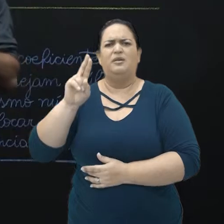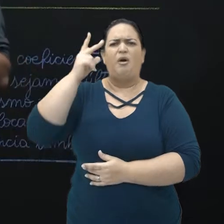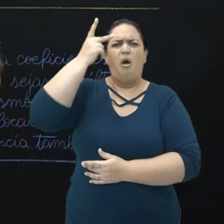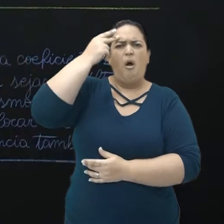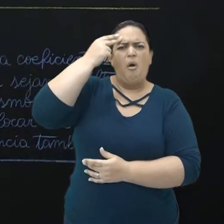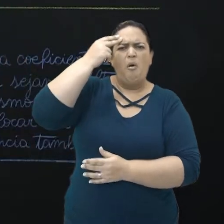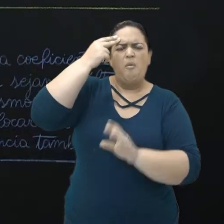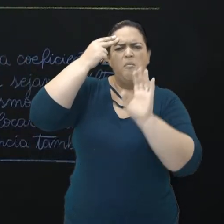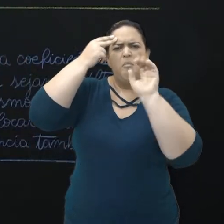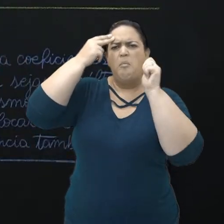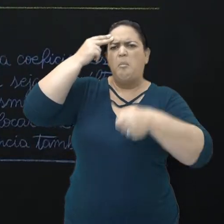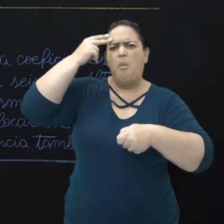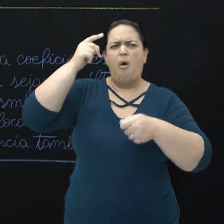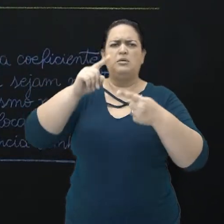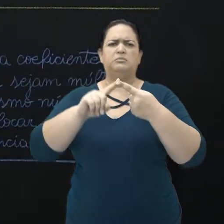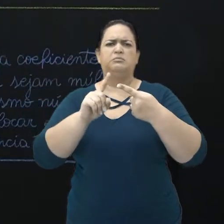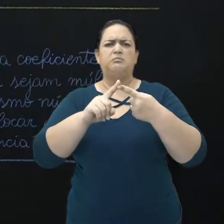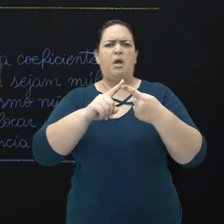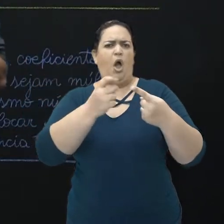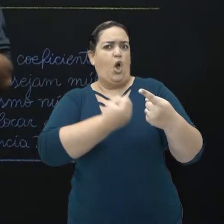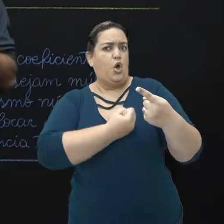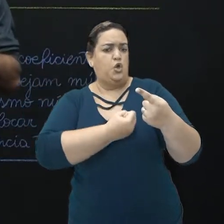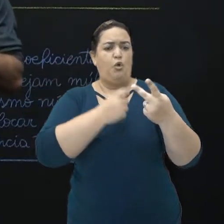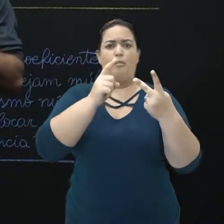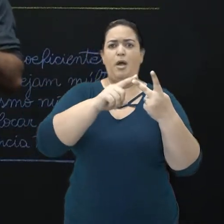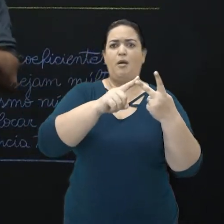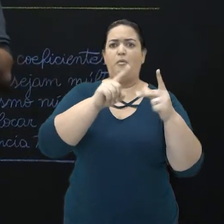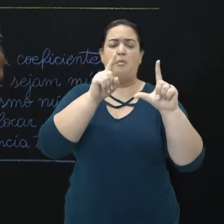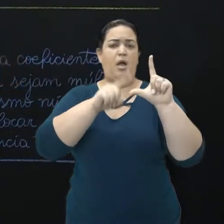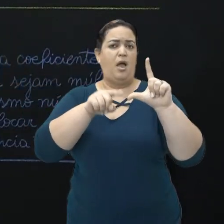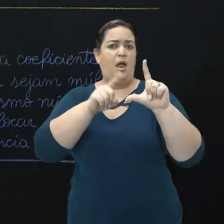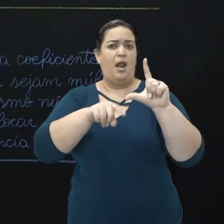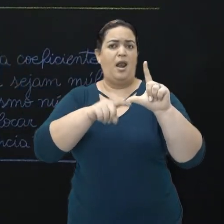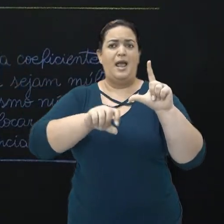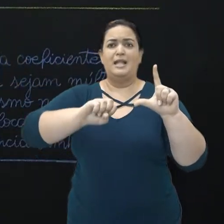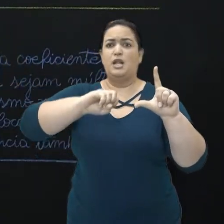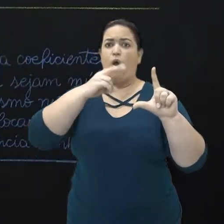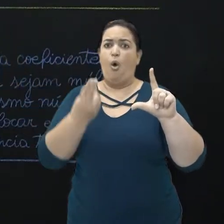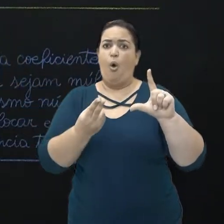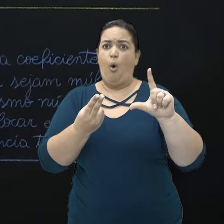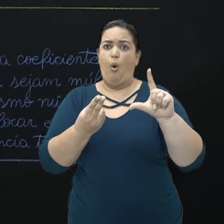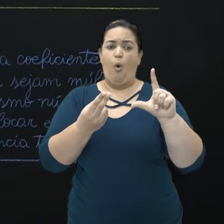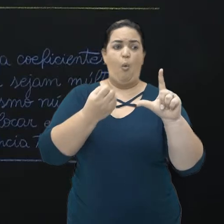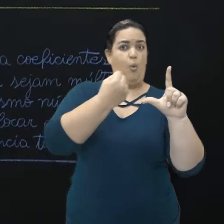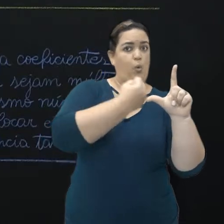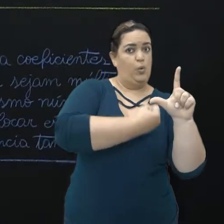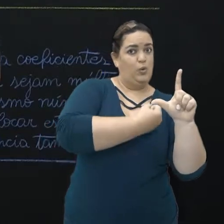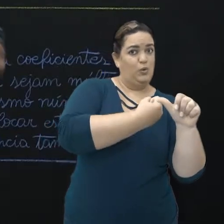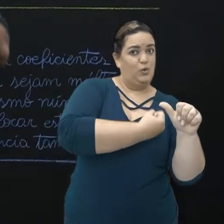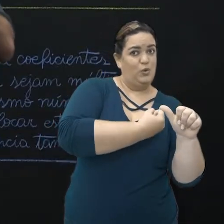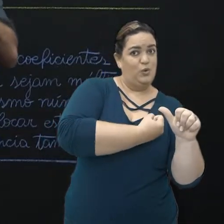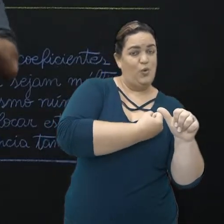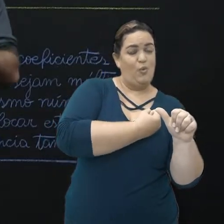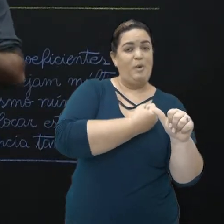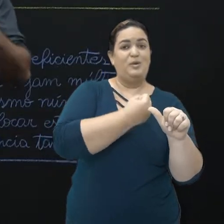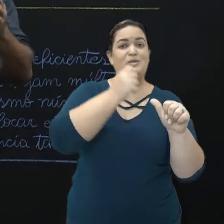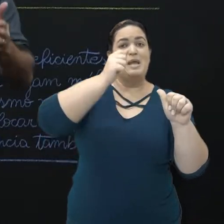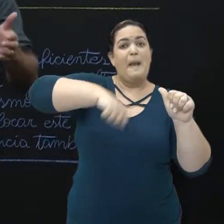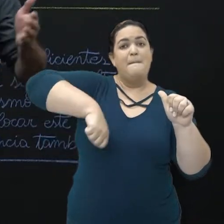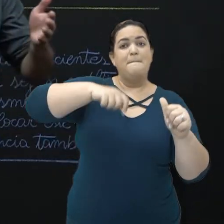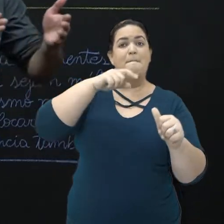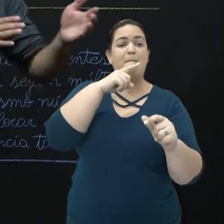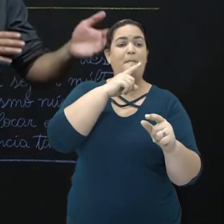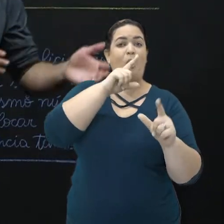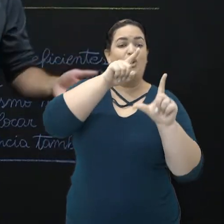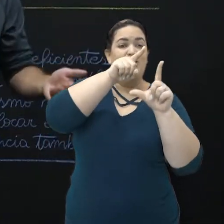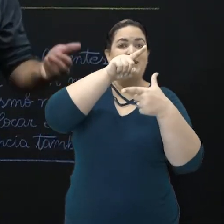pode ser um número, pode ser uma letra ou pode ser ainda números que de repente sejam divisíveis por cada